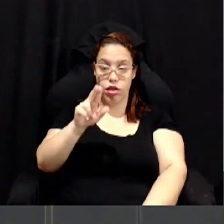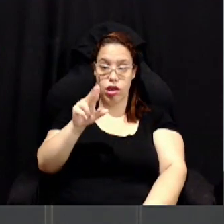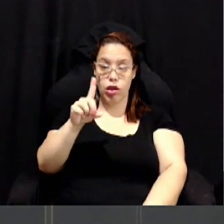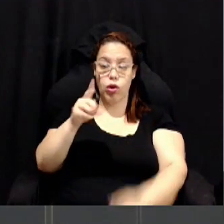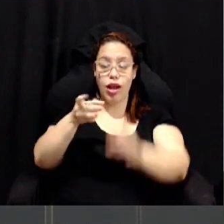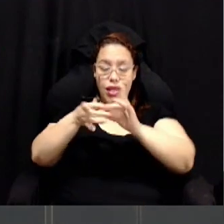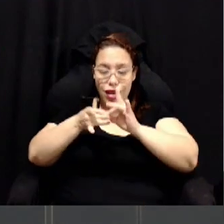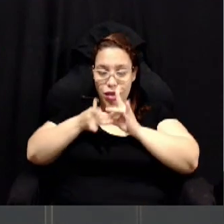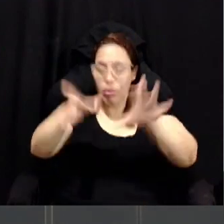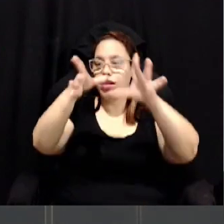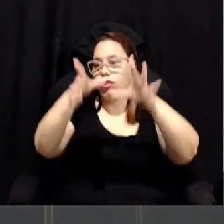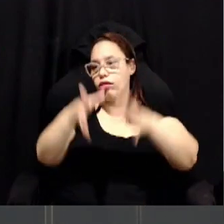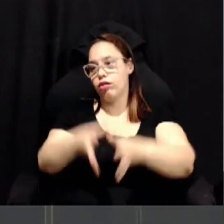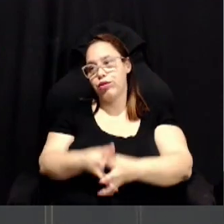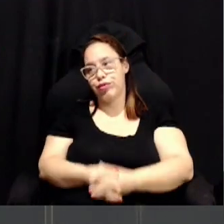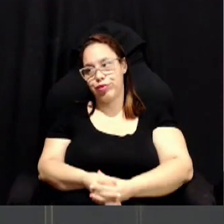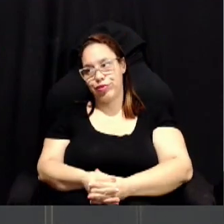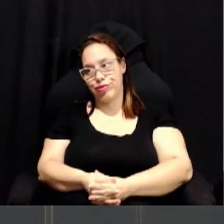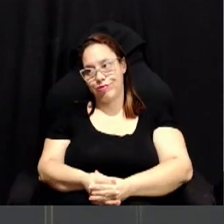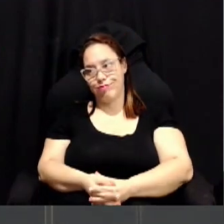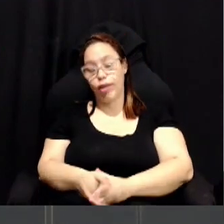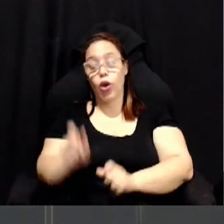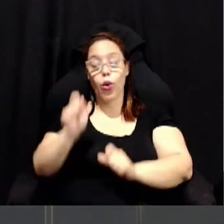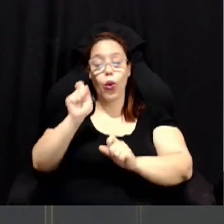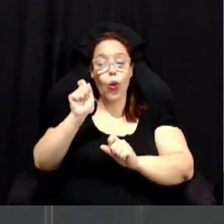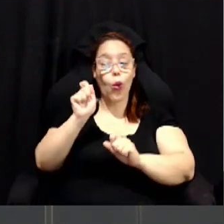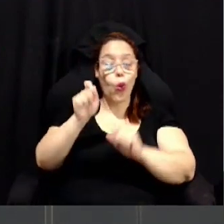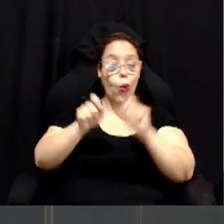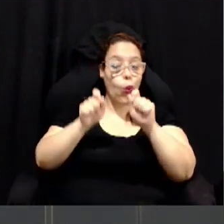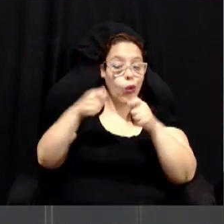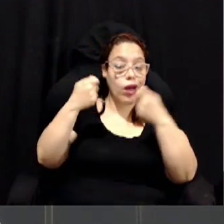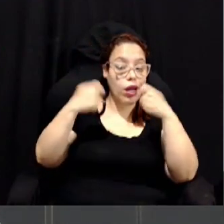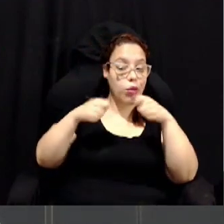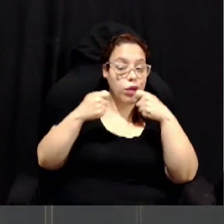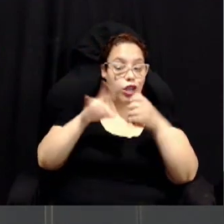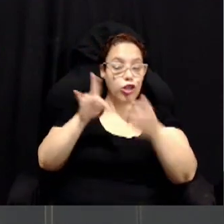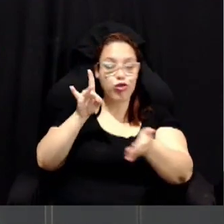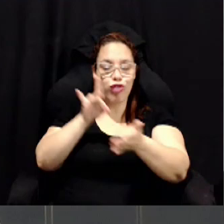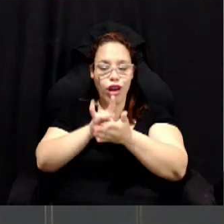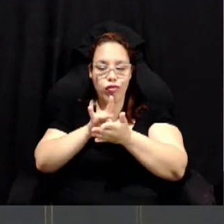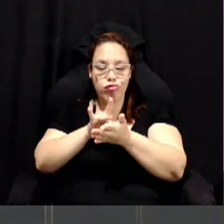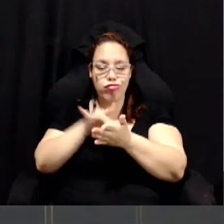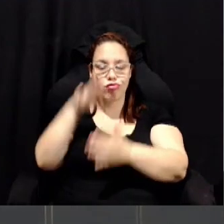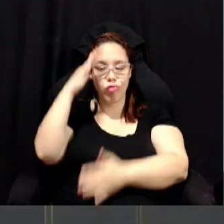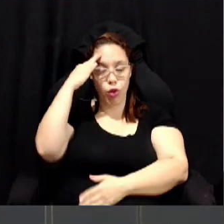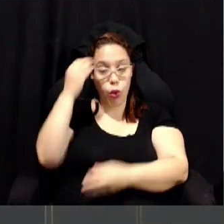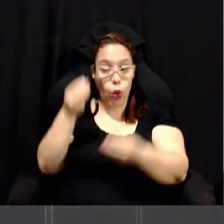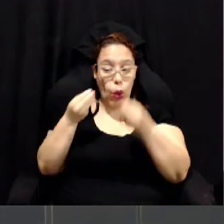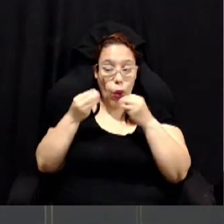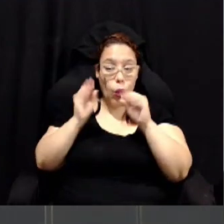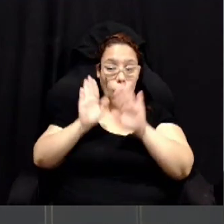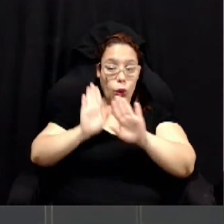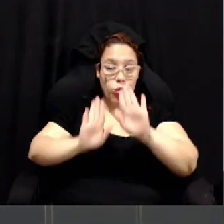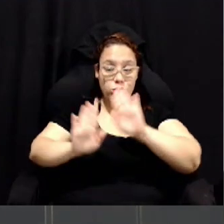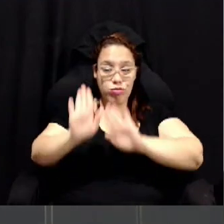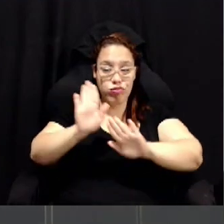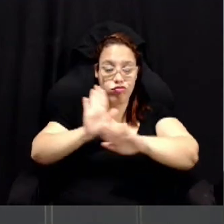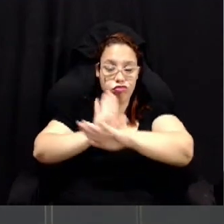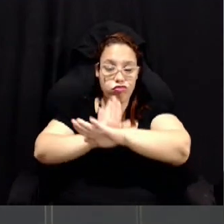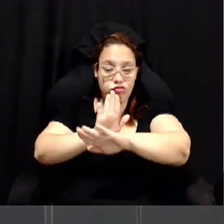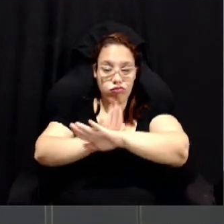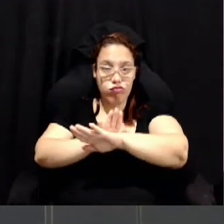a entender o que a criança precisa, o que seu filho precisa e como você pode ajudar. E como você pode ir em busca de